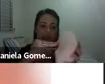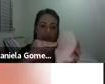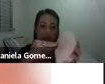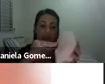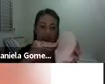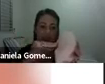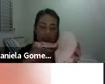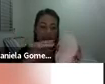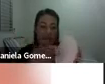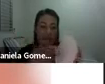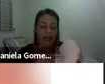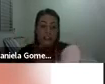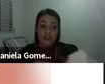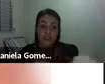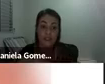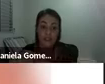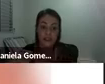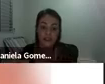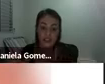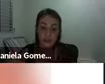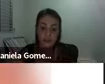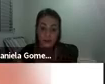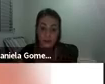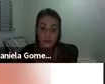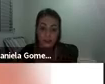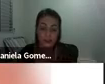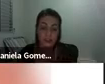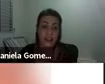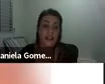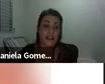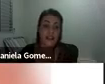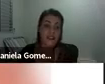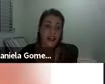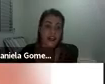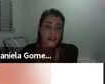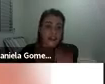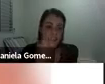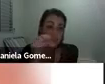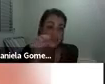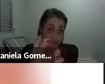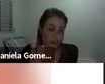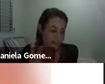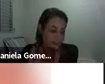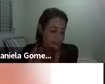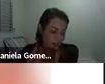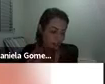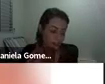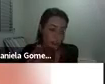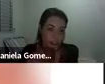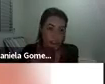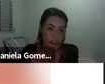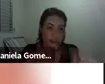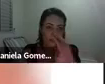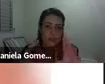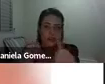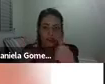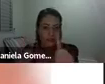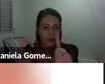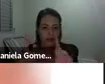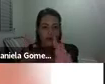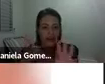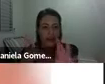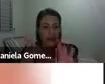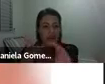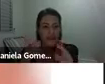vai conseguir sugar. A gente vai passar um vídeo depois que vai dar para vocês verem bem direitinho, assim, porque eu